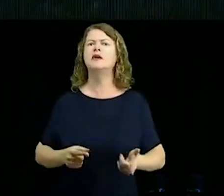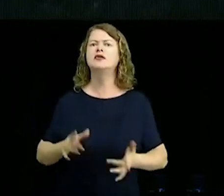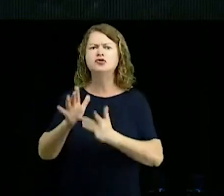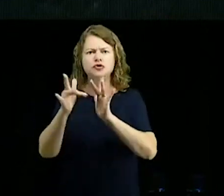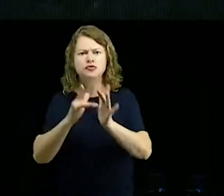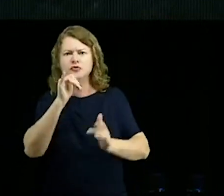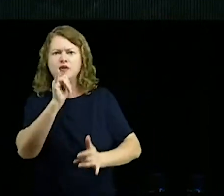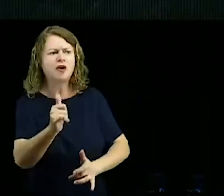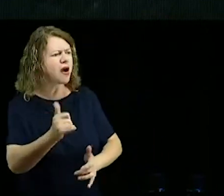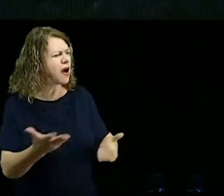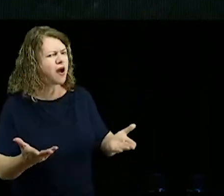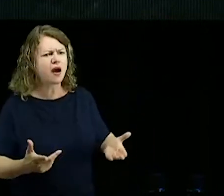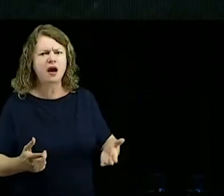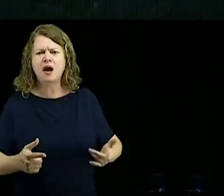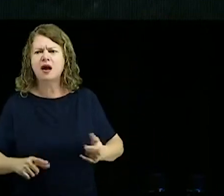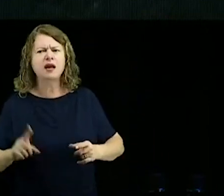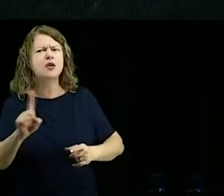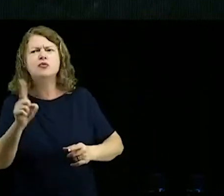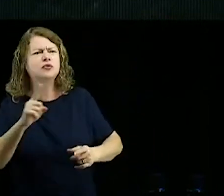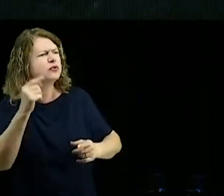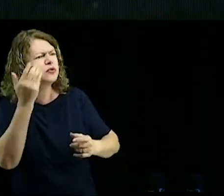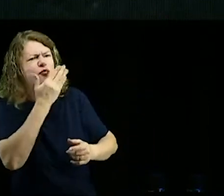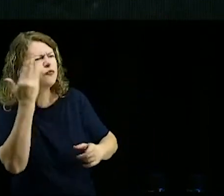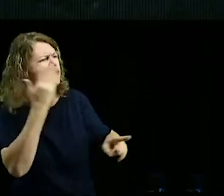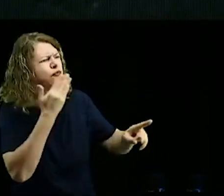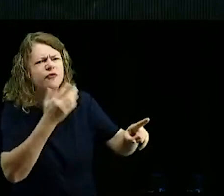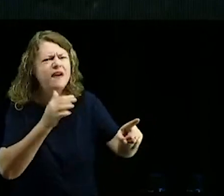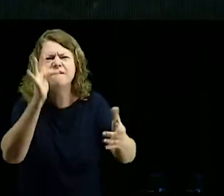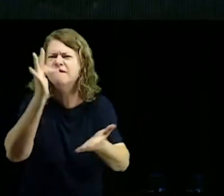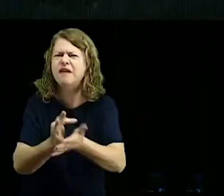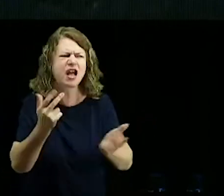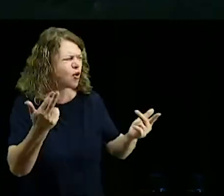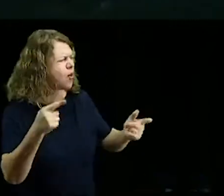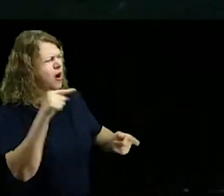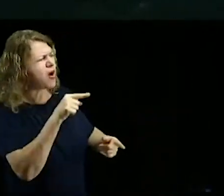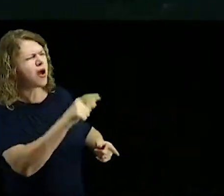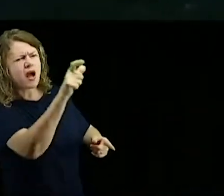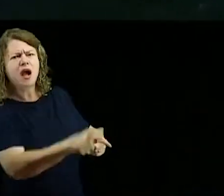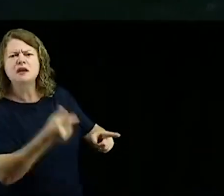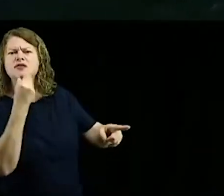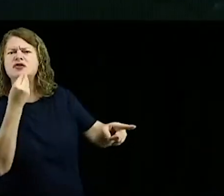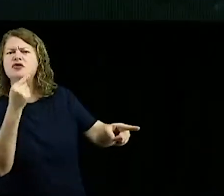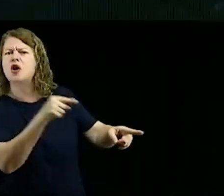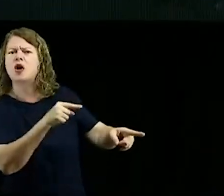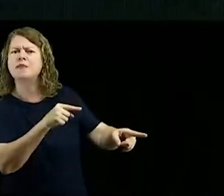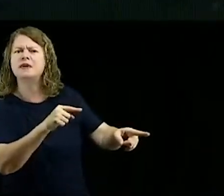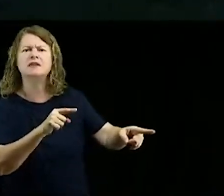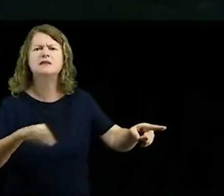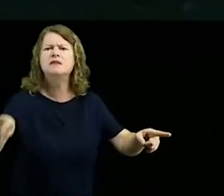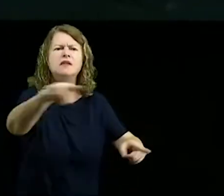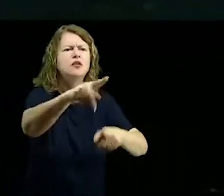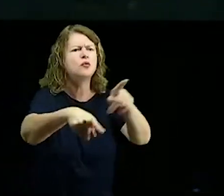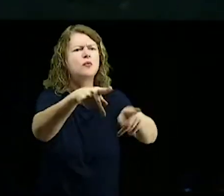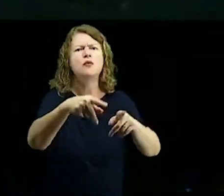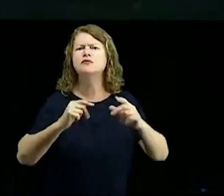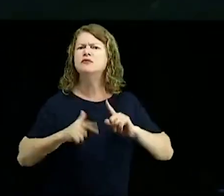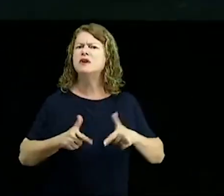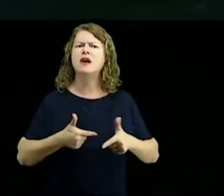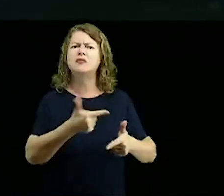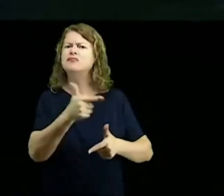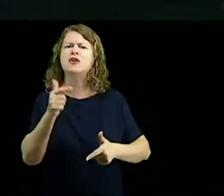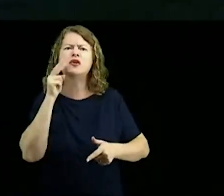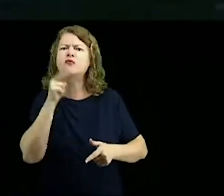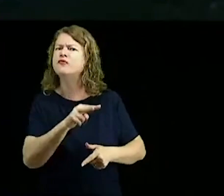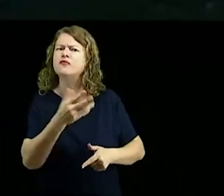eu vi fé como a desse homem. Em Lucas capítulo 4, Jesus vai dizer, olha, havia muitas viúvas